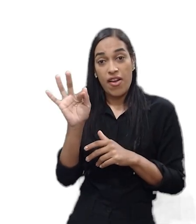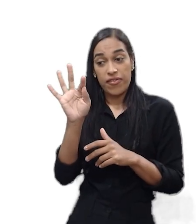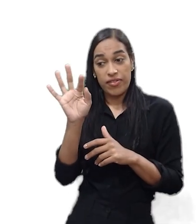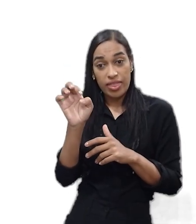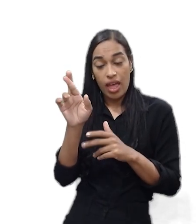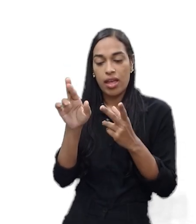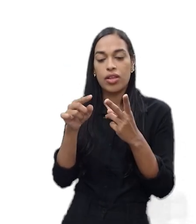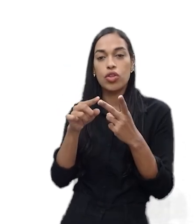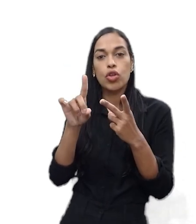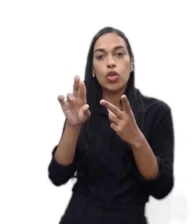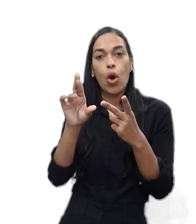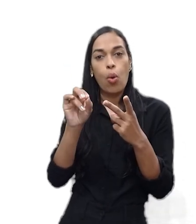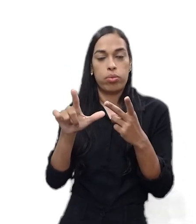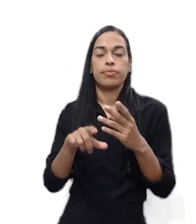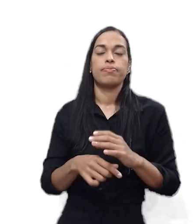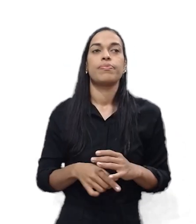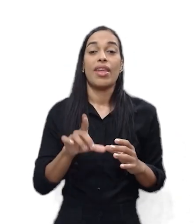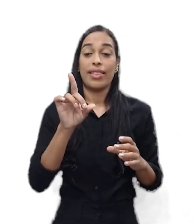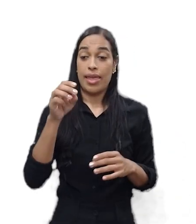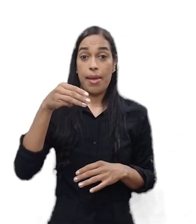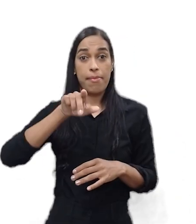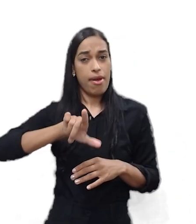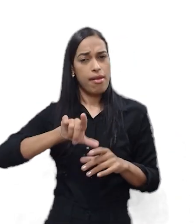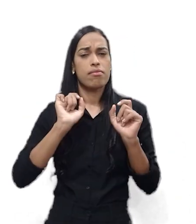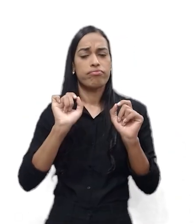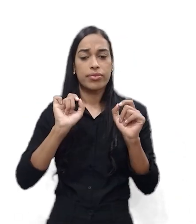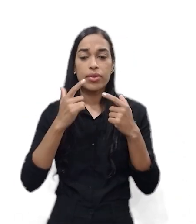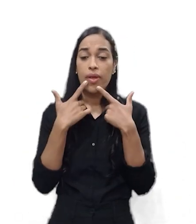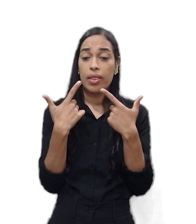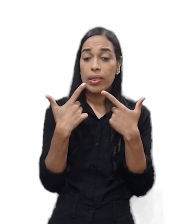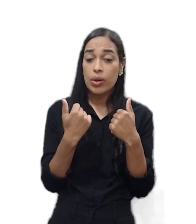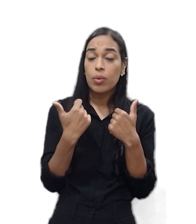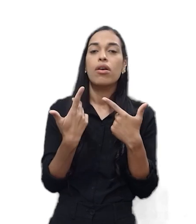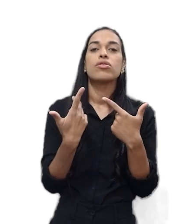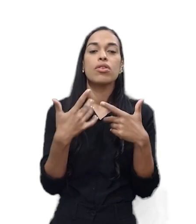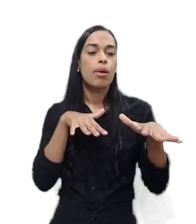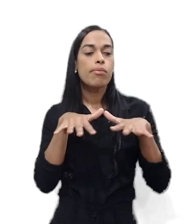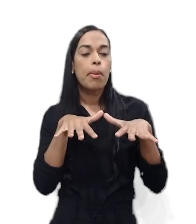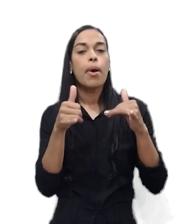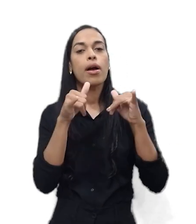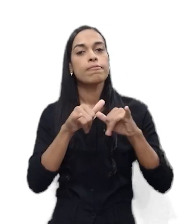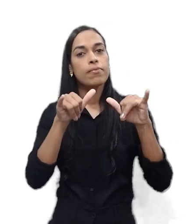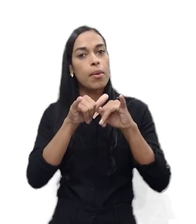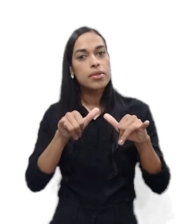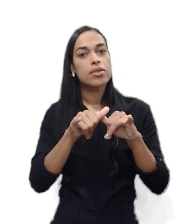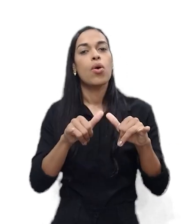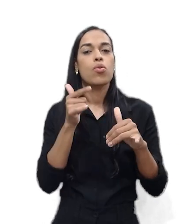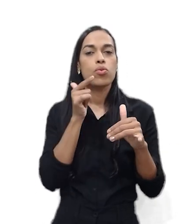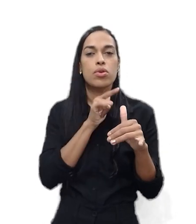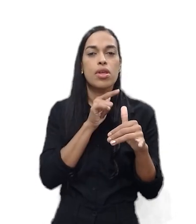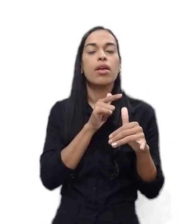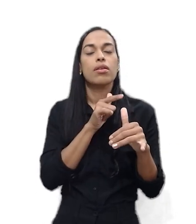drop. A linguagem DML é uma linguagem de manipulação de dados. Encontramos